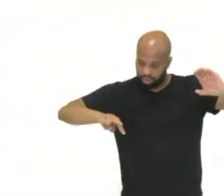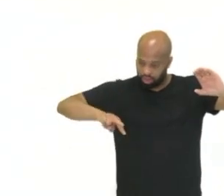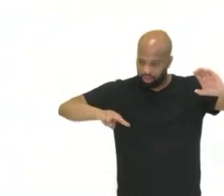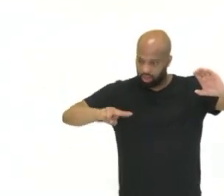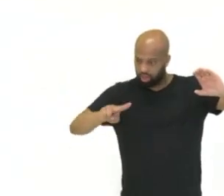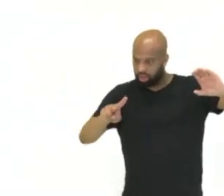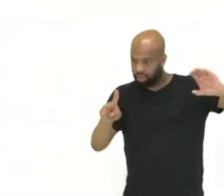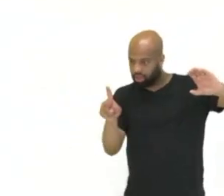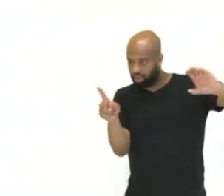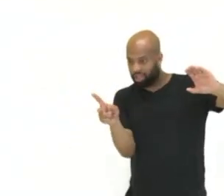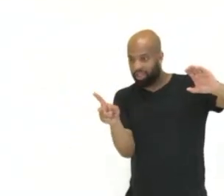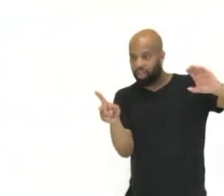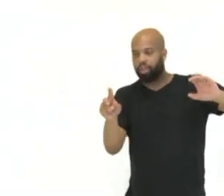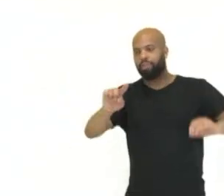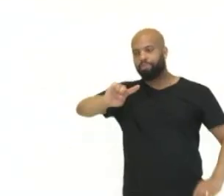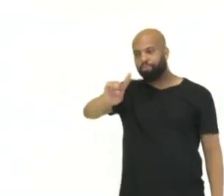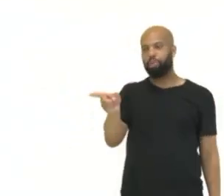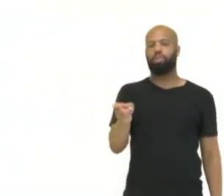C e risca.